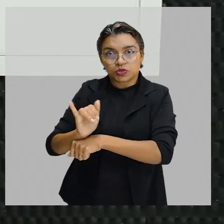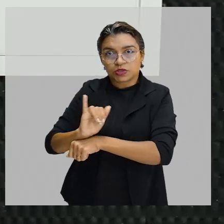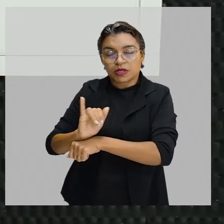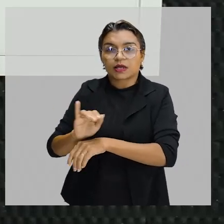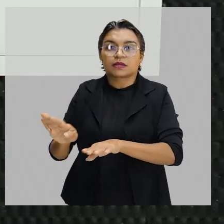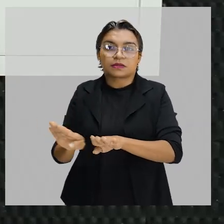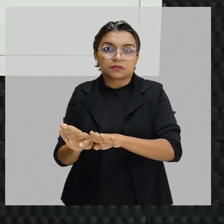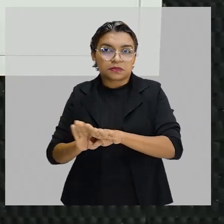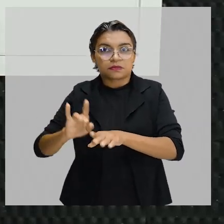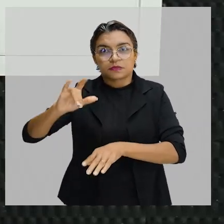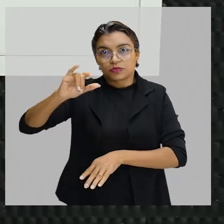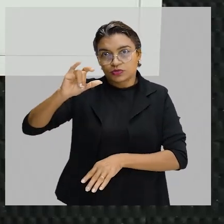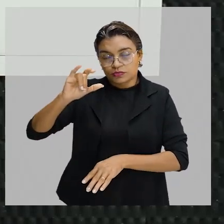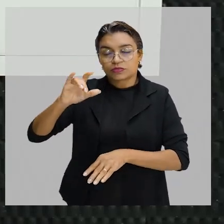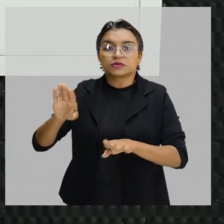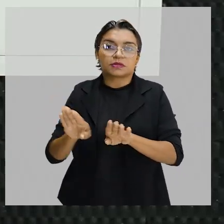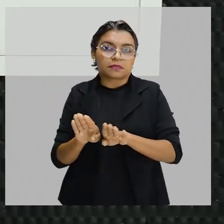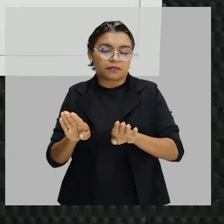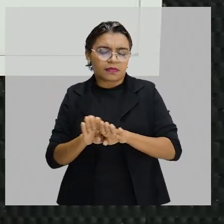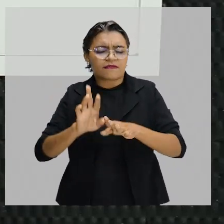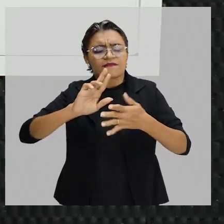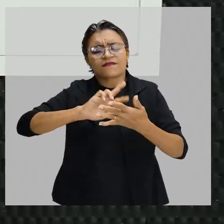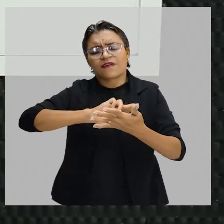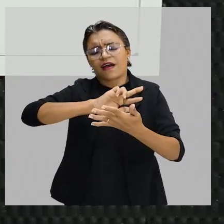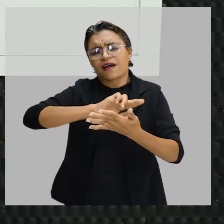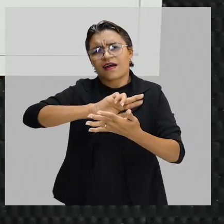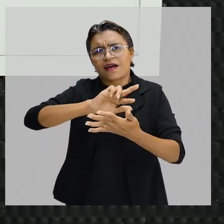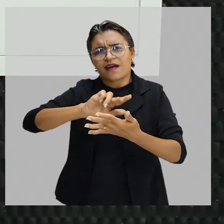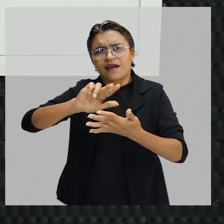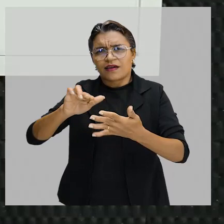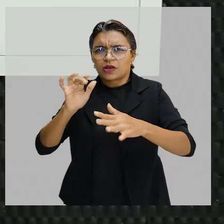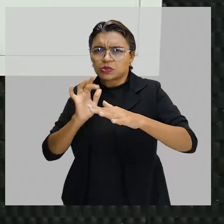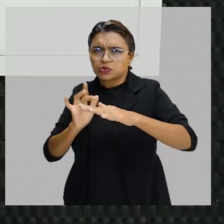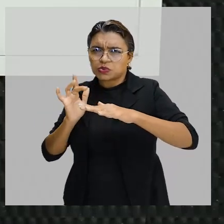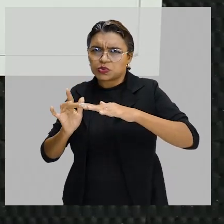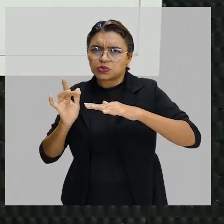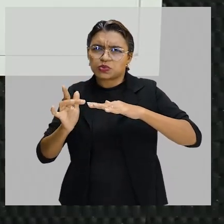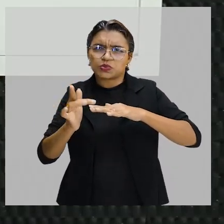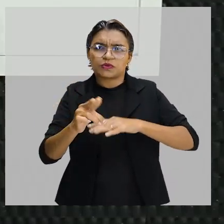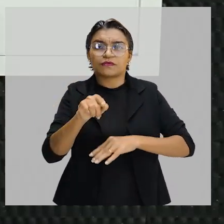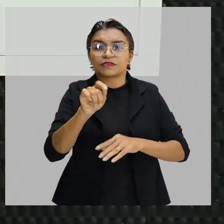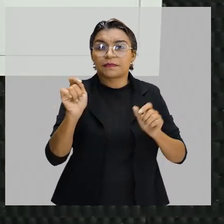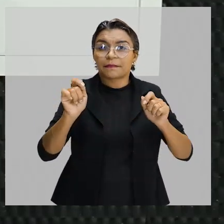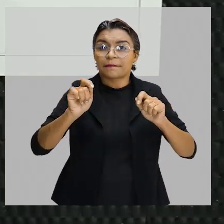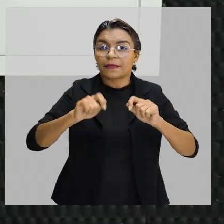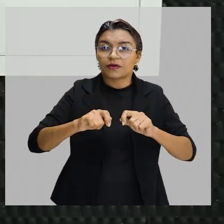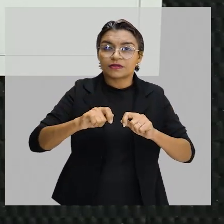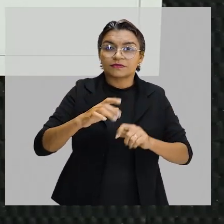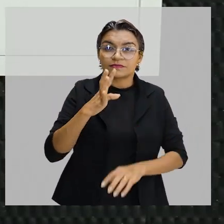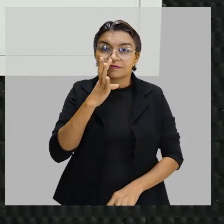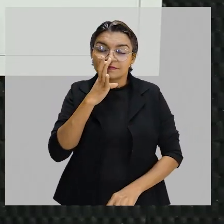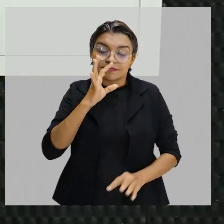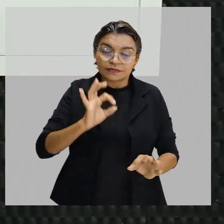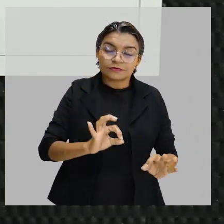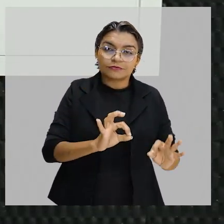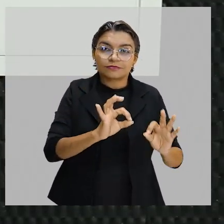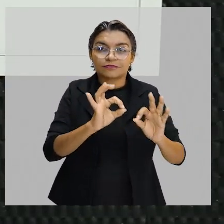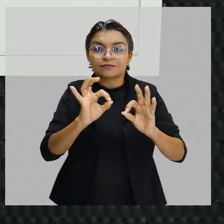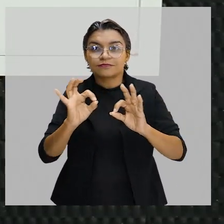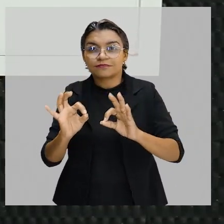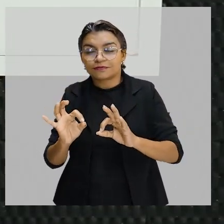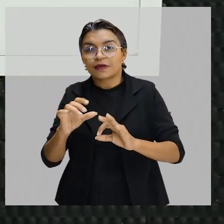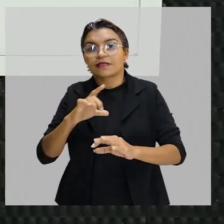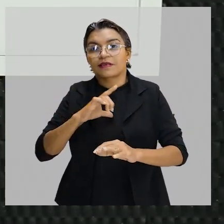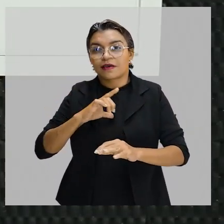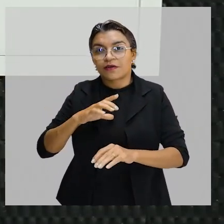YouTube também. Nós temos uma variedade de canais e acesso nas redes sociais para que você possa